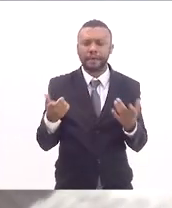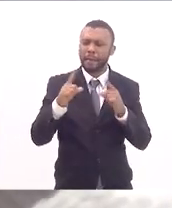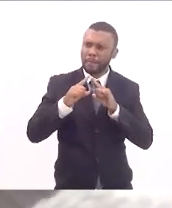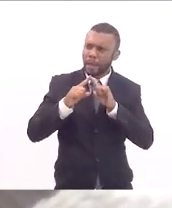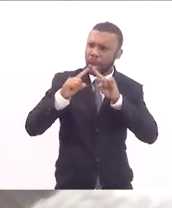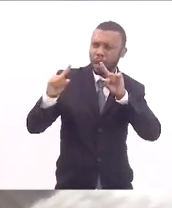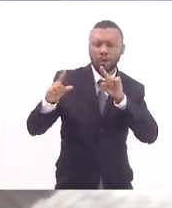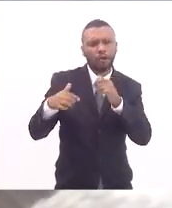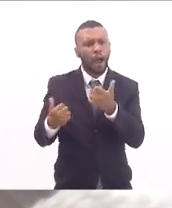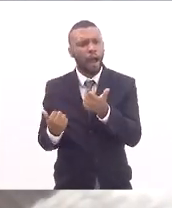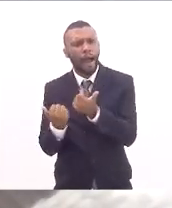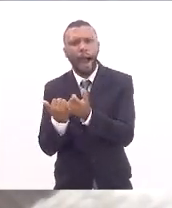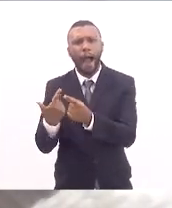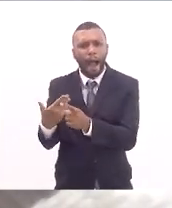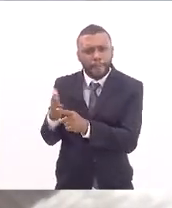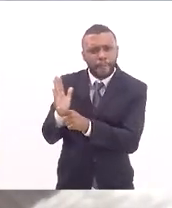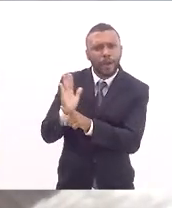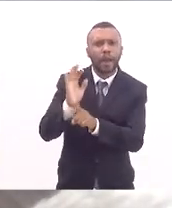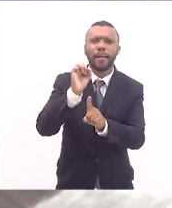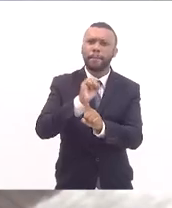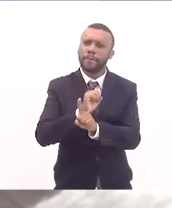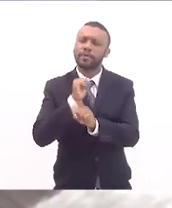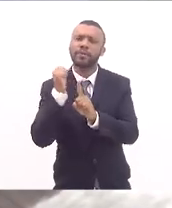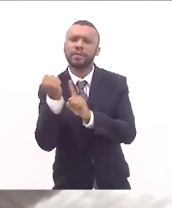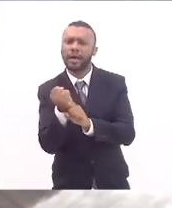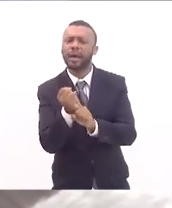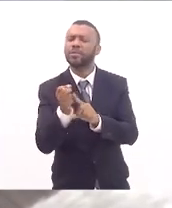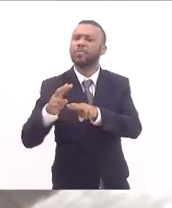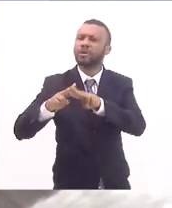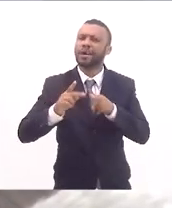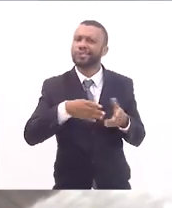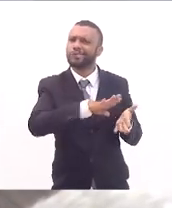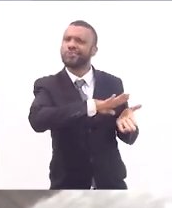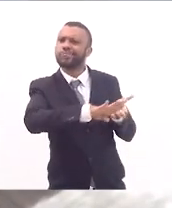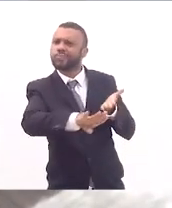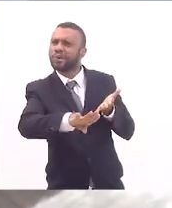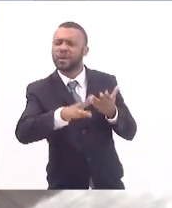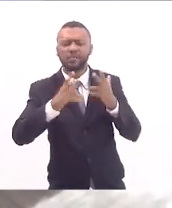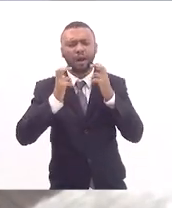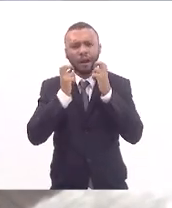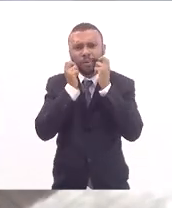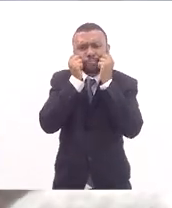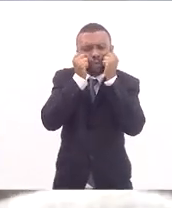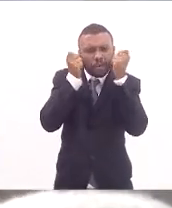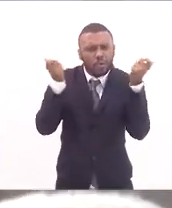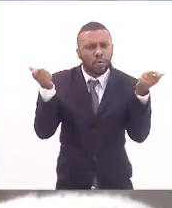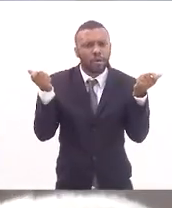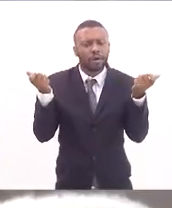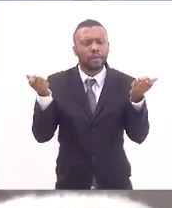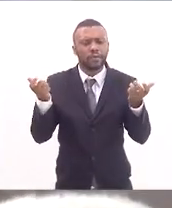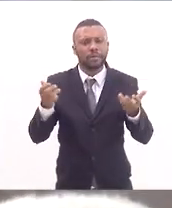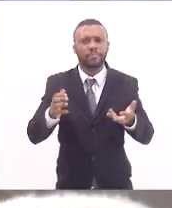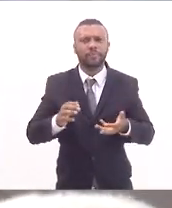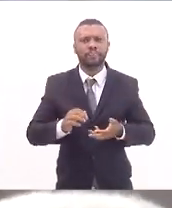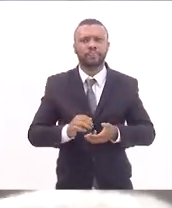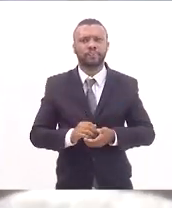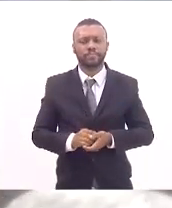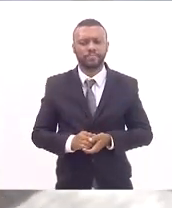dizendo que contribuiu para a sociedade com a retirada de uma banca Isso é uma vergonha senhor secretário